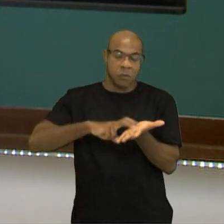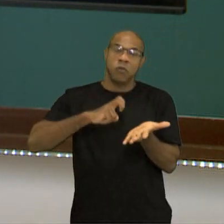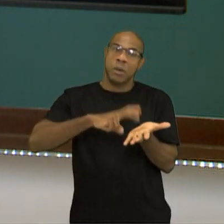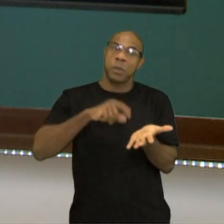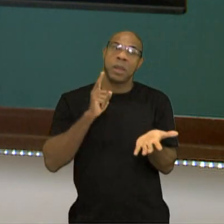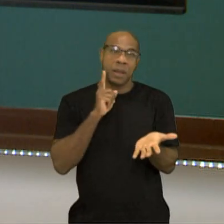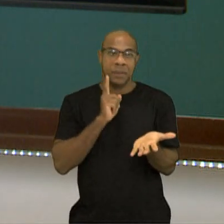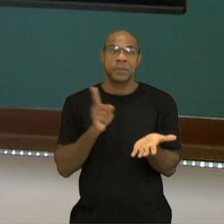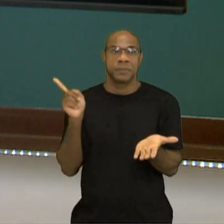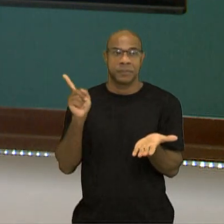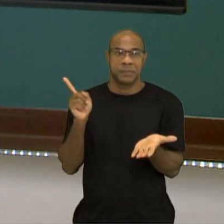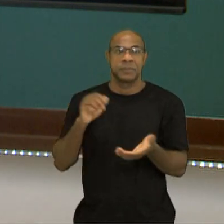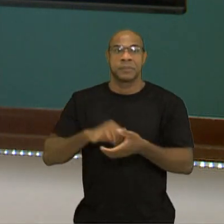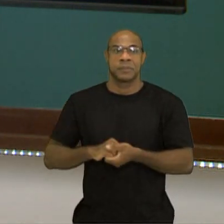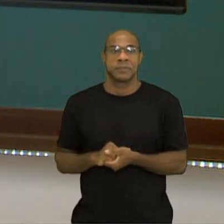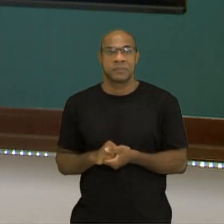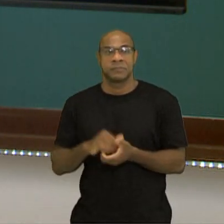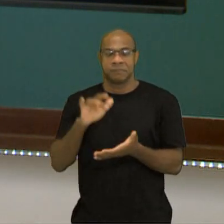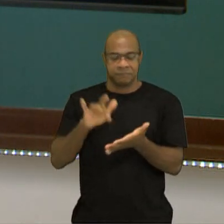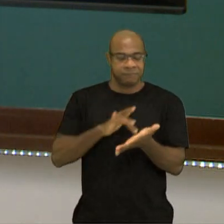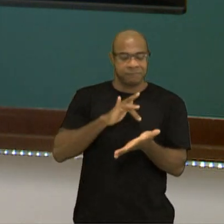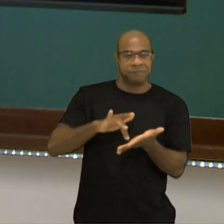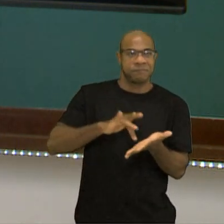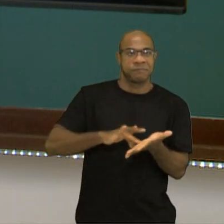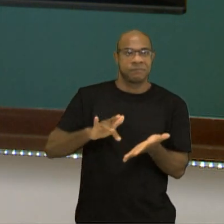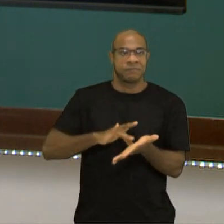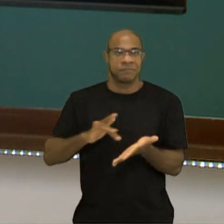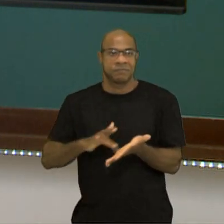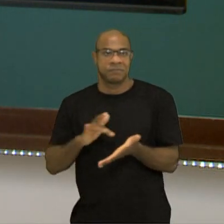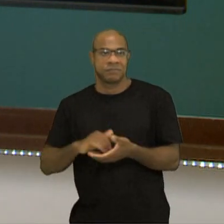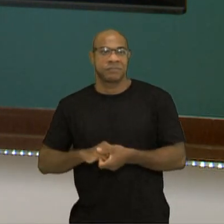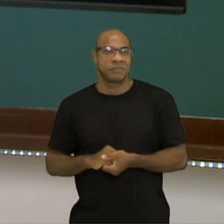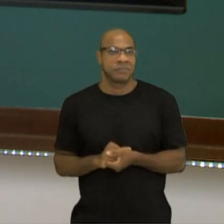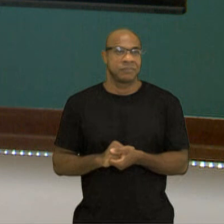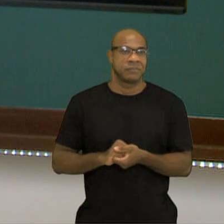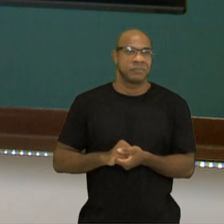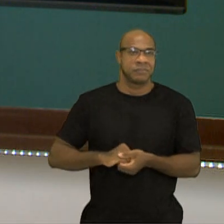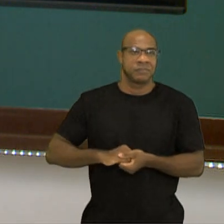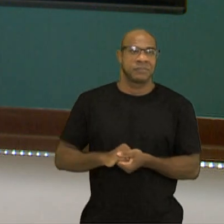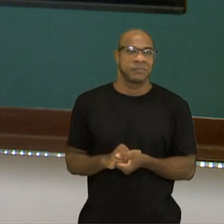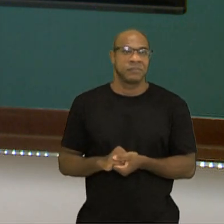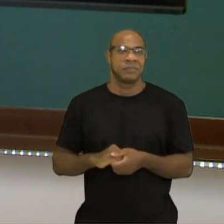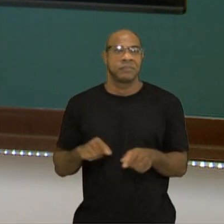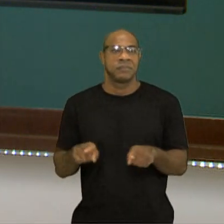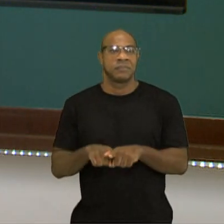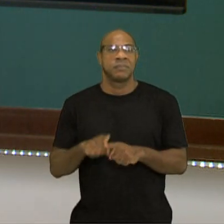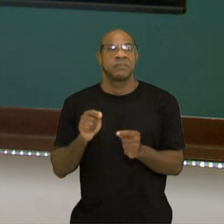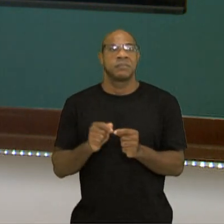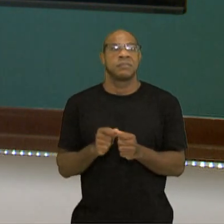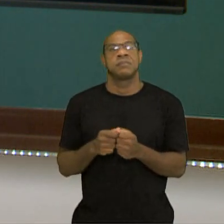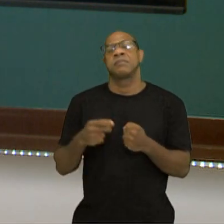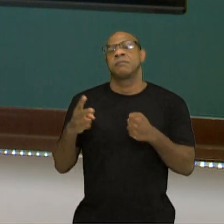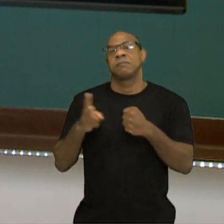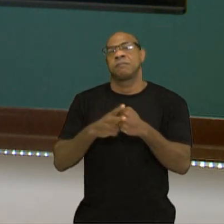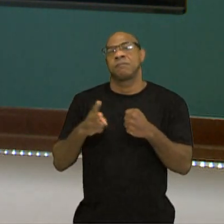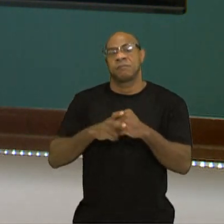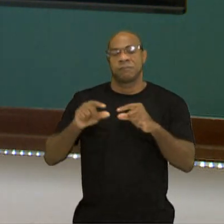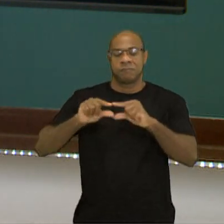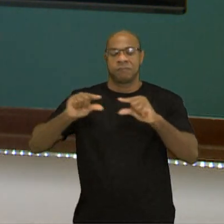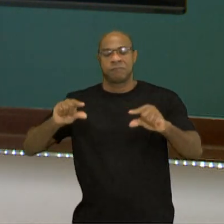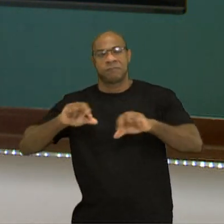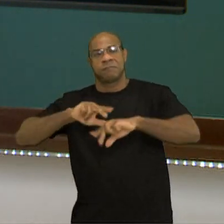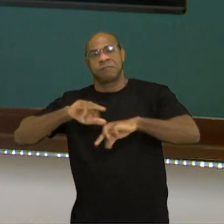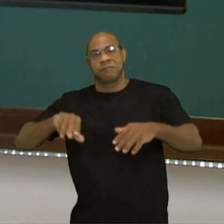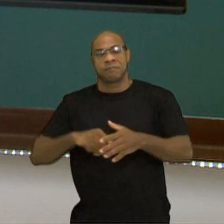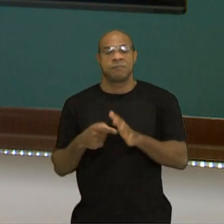vimos alguns aparelhos, né? Aprendemos algumas palavras. E falamos sobre os verbos frasais. Mostrei para vocês